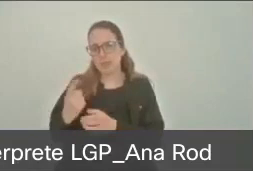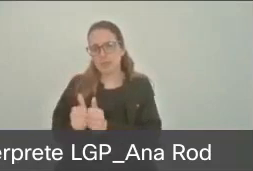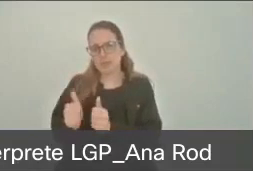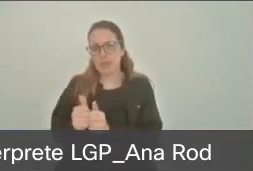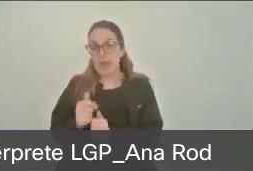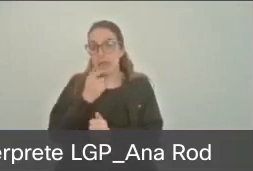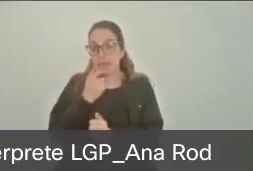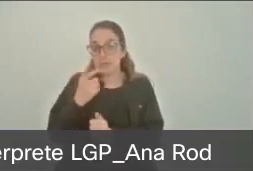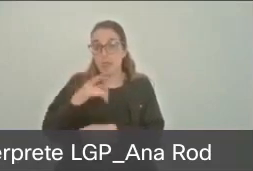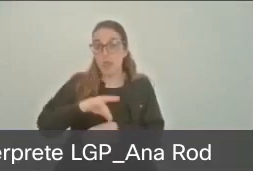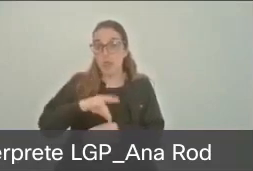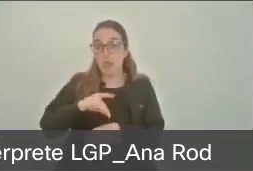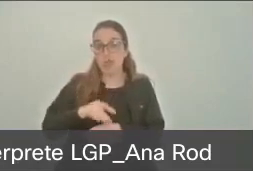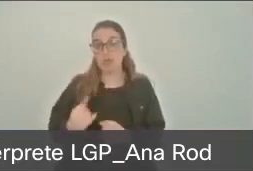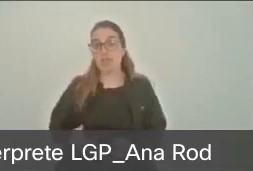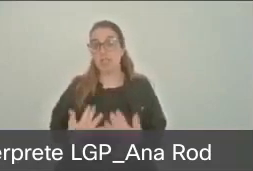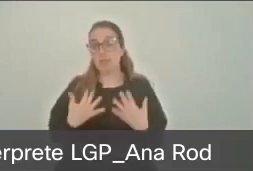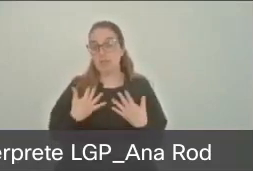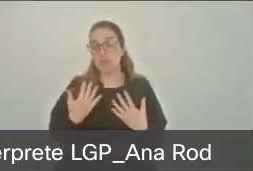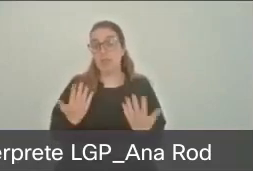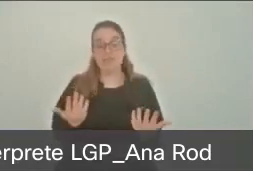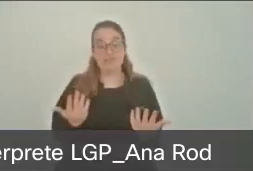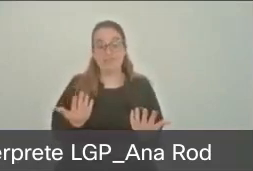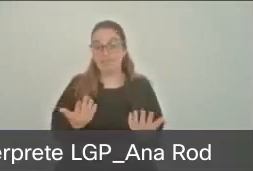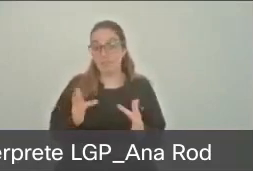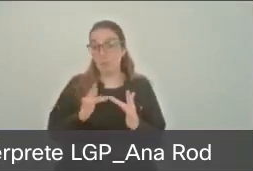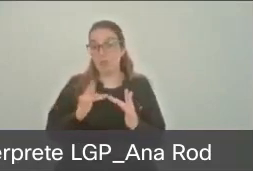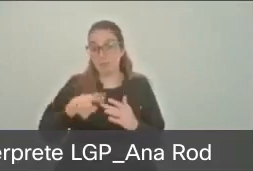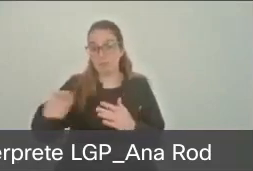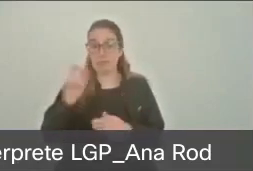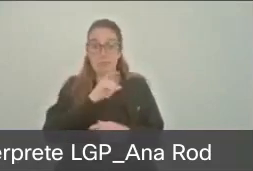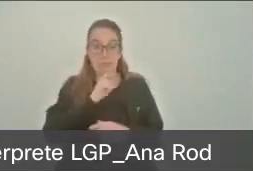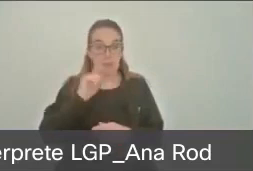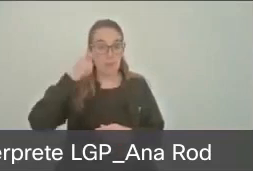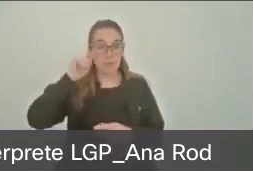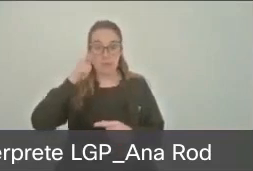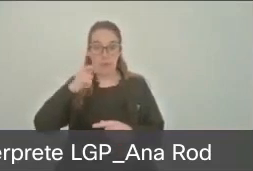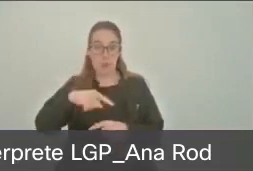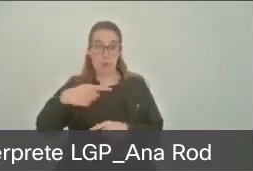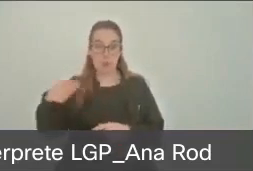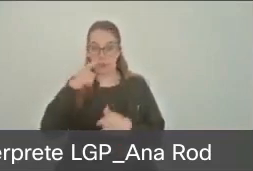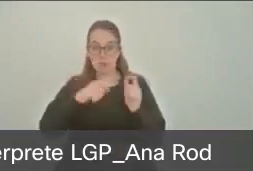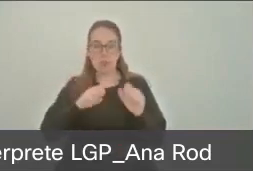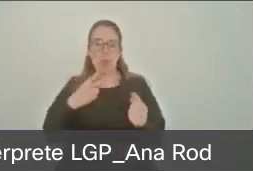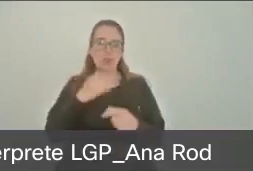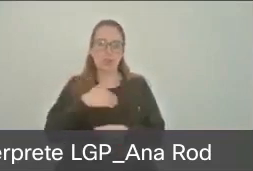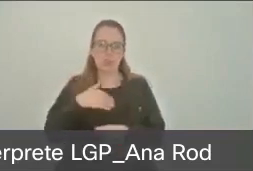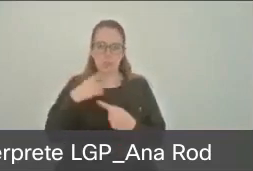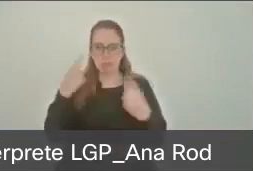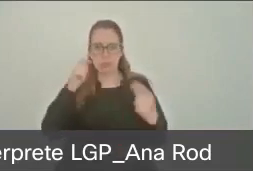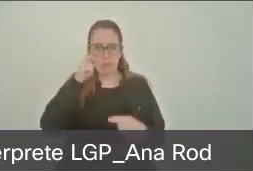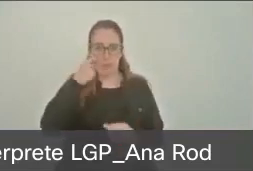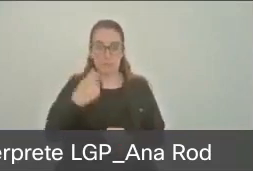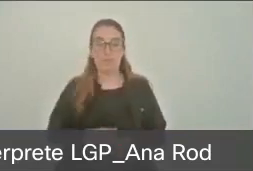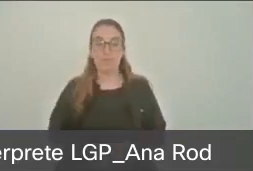sejam portadoras de doença transmissível e em que o contacto com outras pessoas constitui um risco para a saúde pública. De qualquer